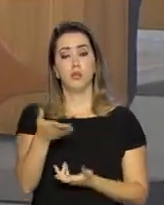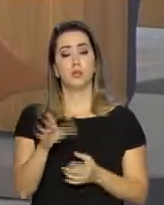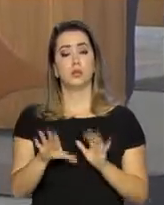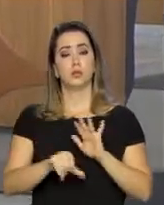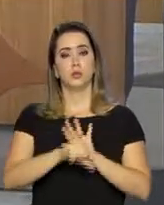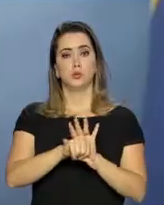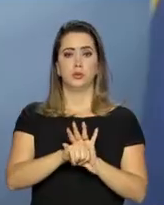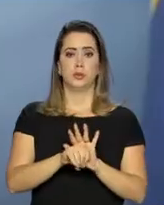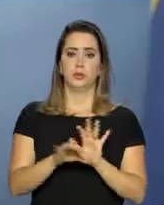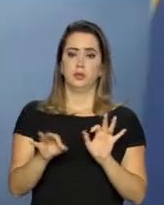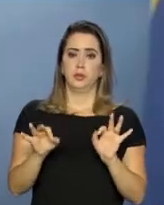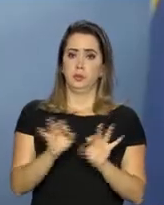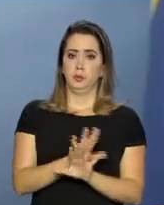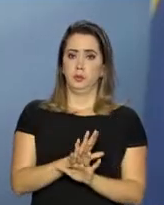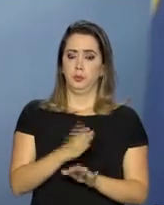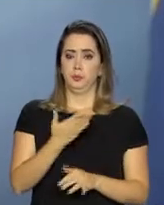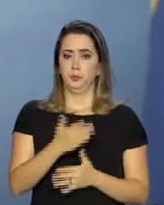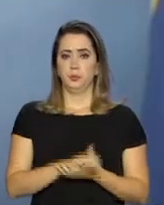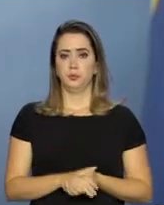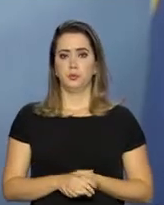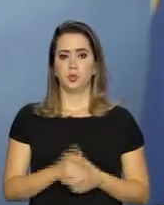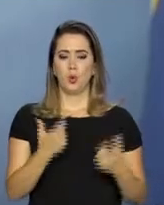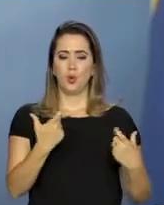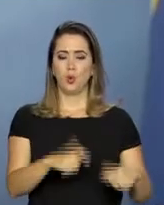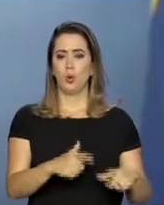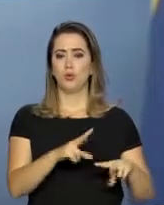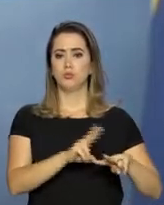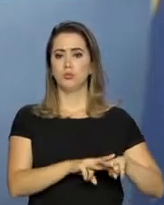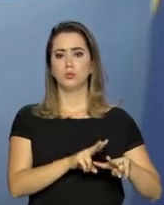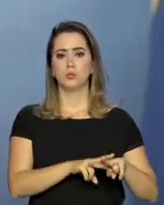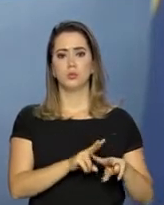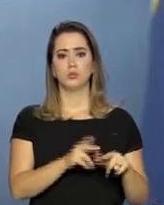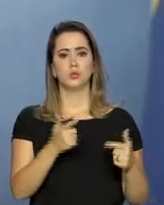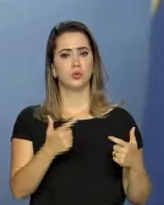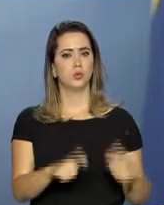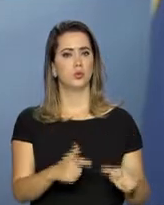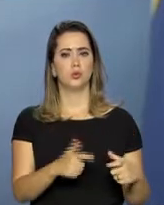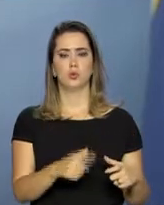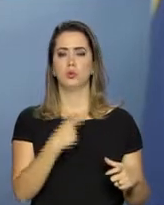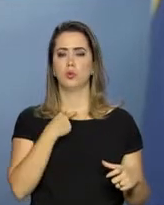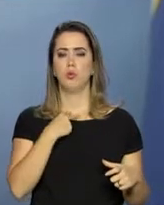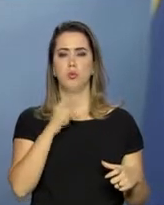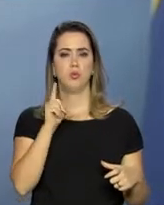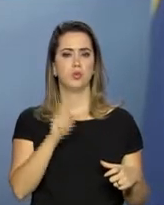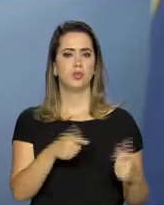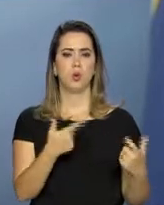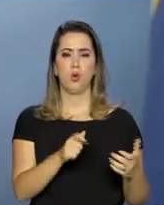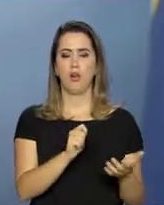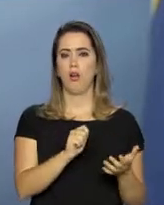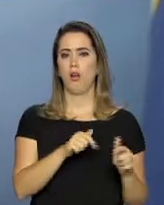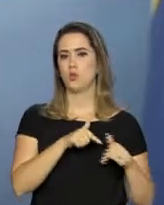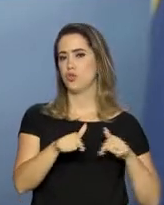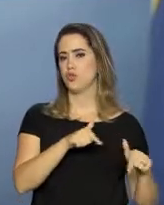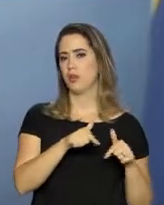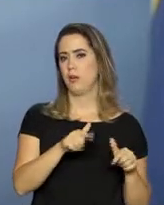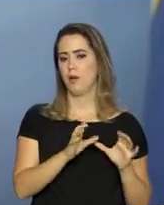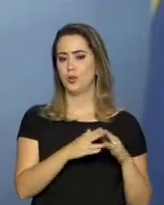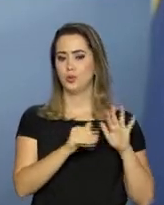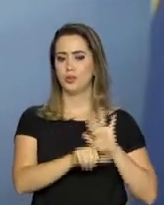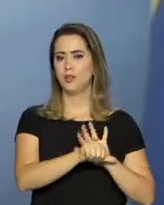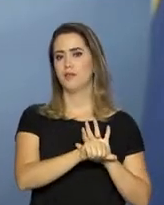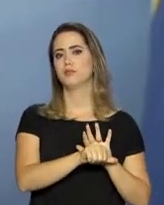organizado nossos presídios não serão mais escritórios de bandidos